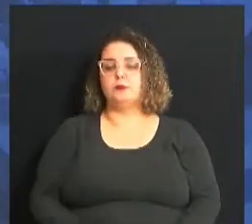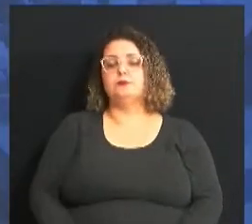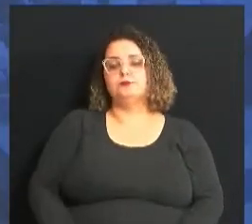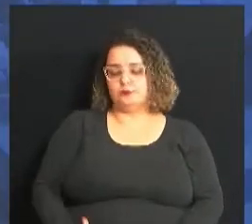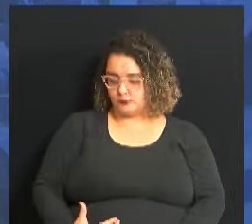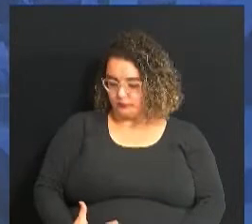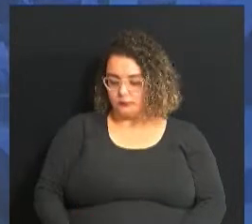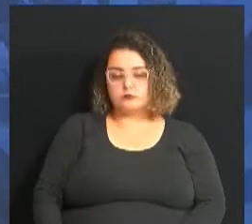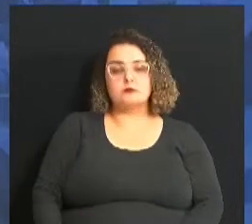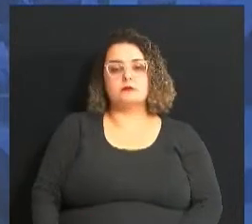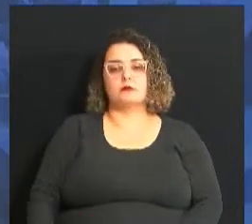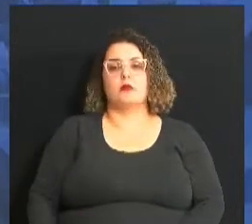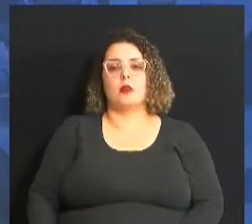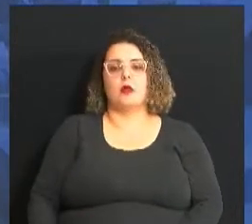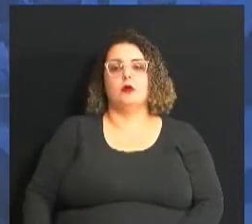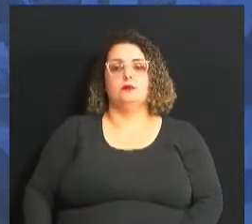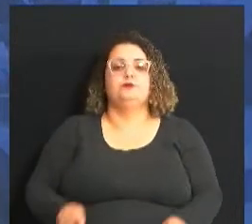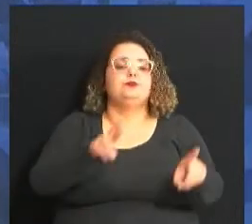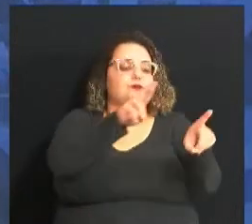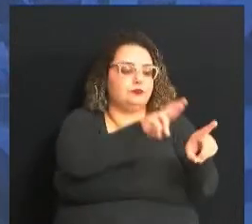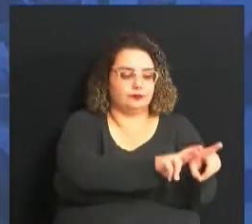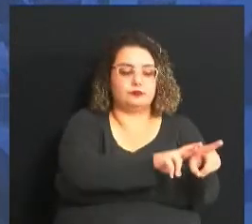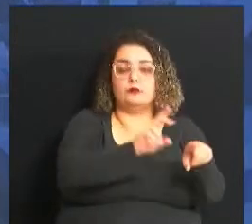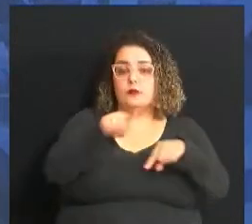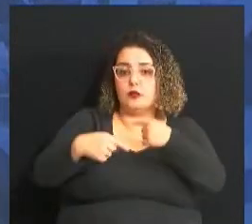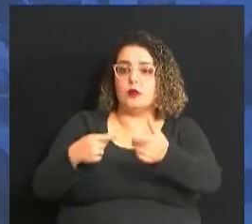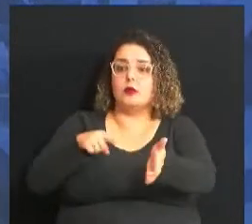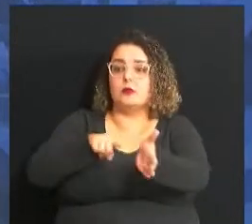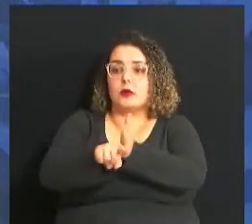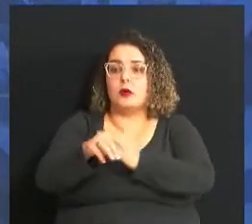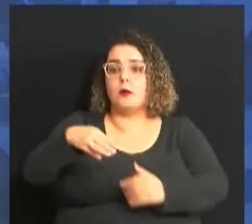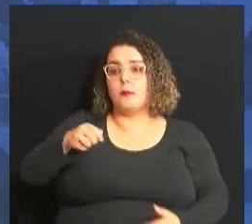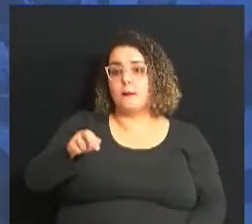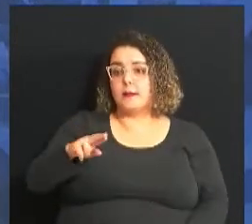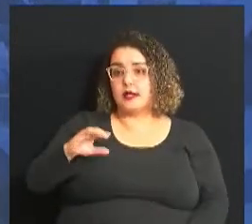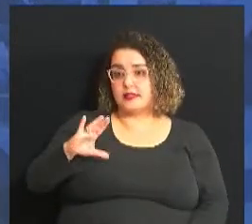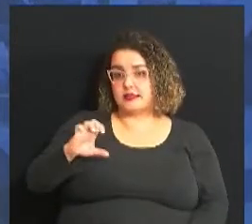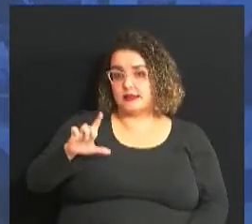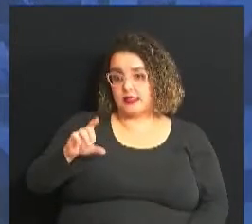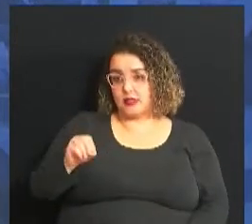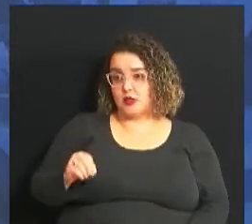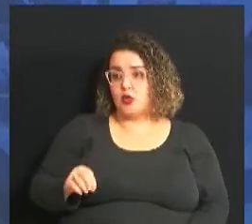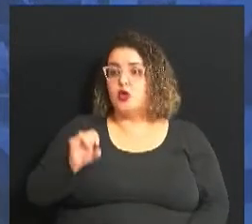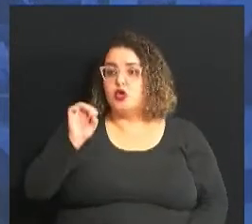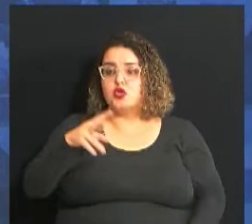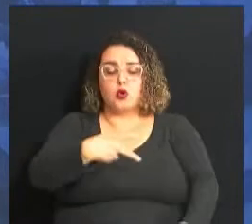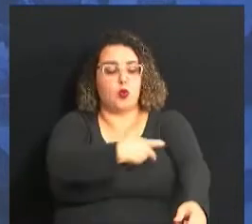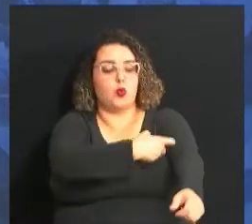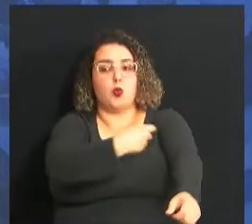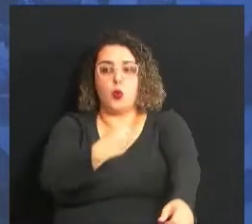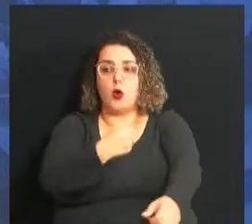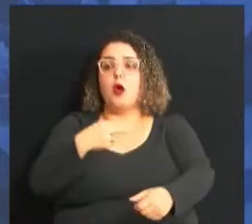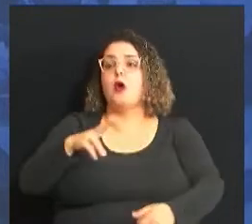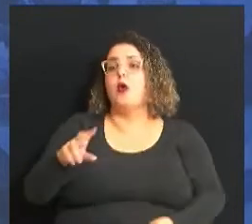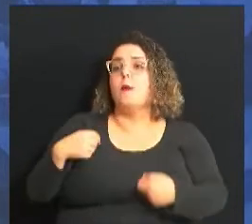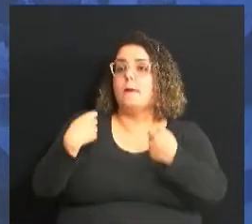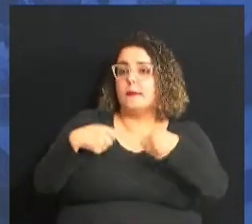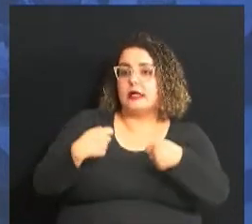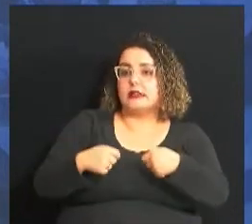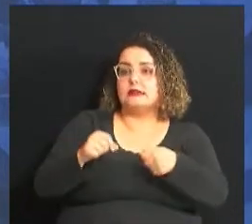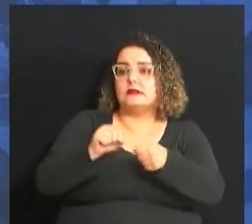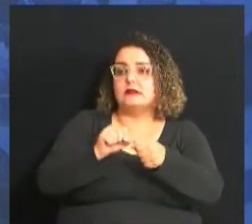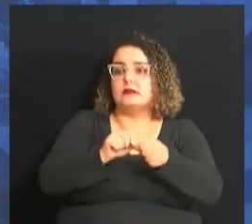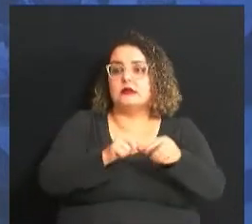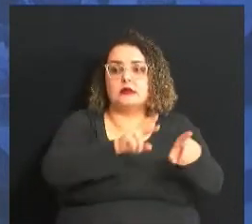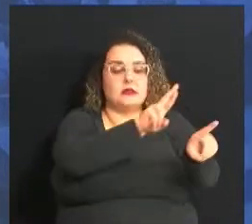da próstata, outra pergunta aqui, Marcelo do Guanabara, só o exame de sangue é suficiente ou precisa fazer o toque